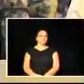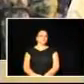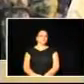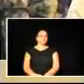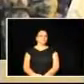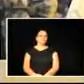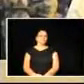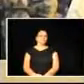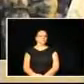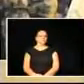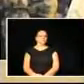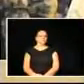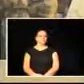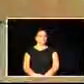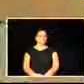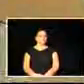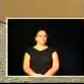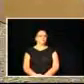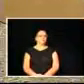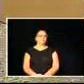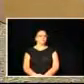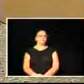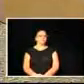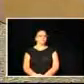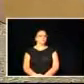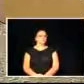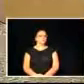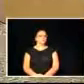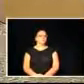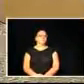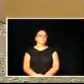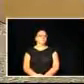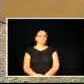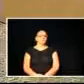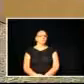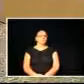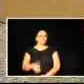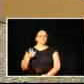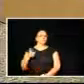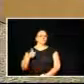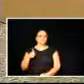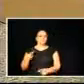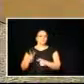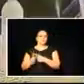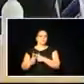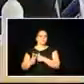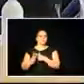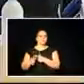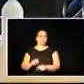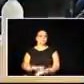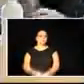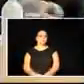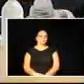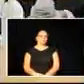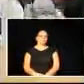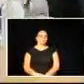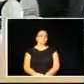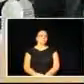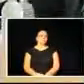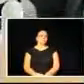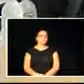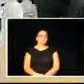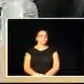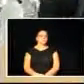Mantenha-se a mesma votação. Algum vereador quer mudar o voto? Mantenho. Aprovado o artigo 2º. Artigo 3º. As